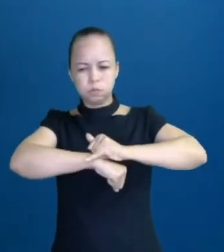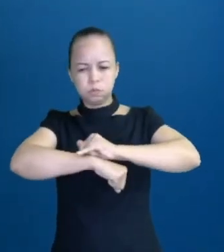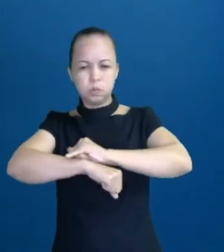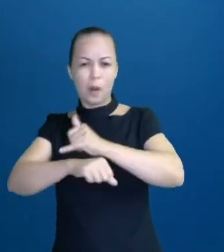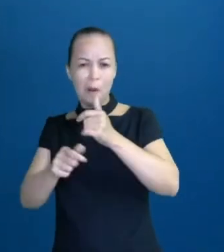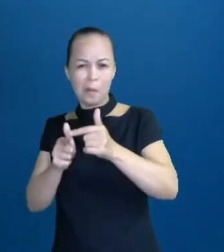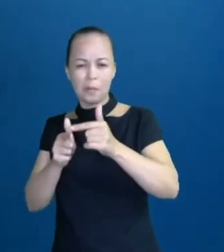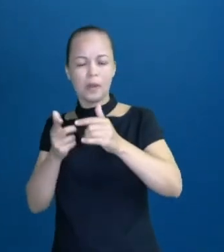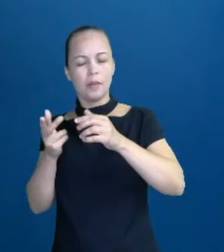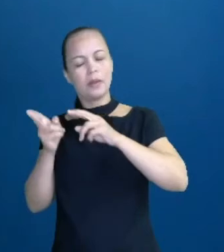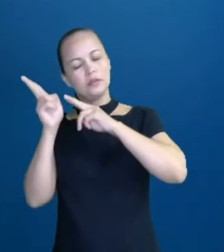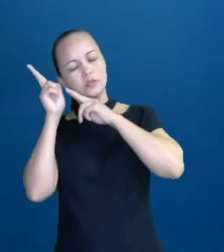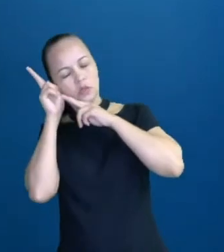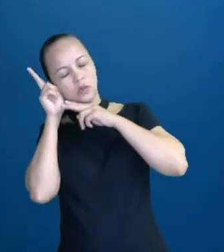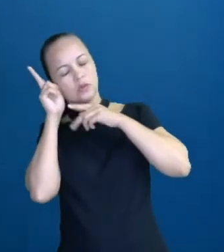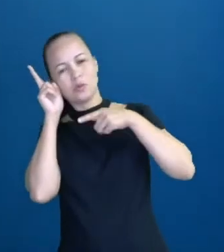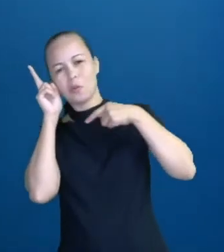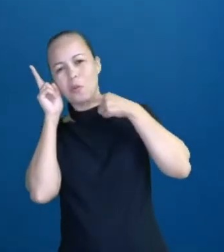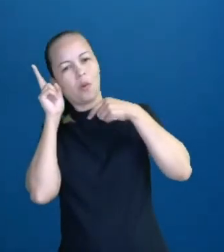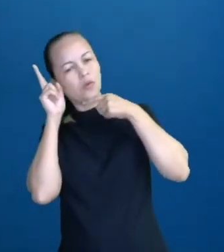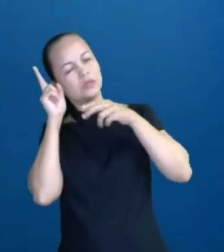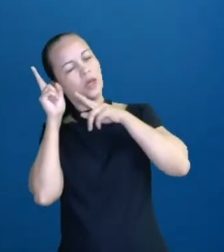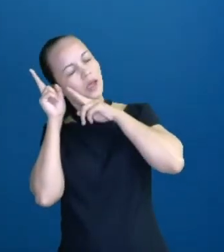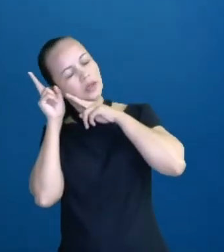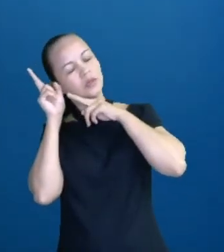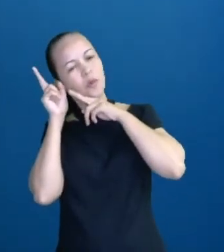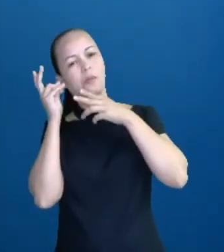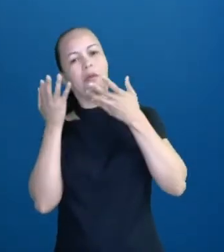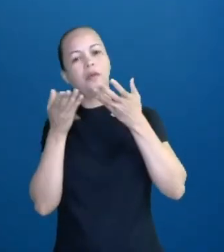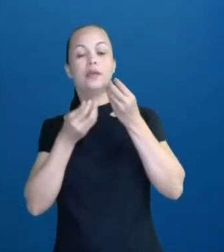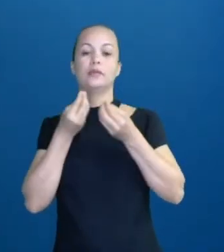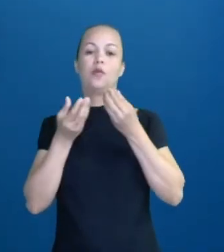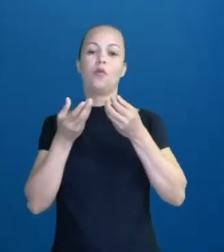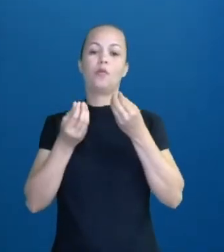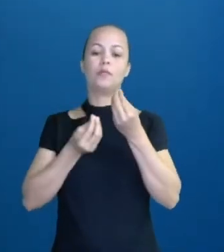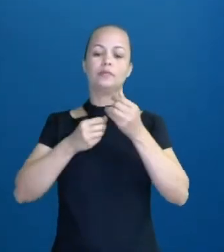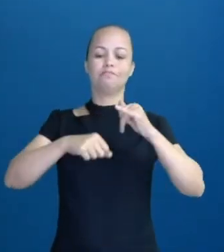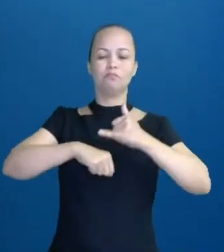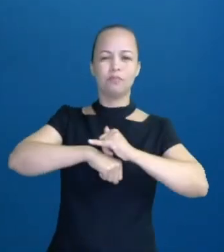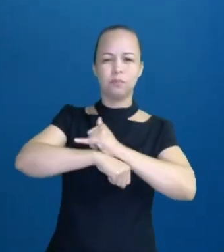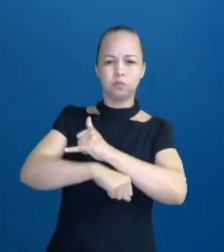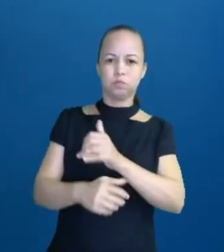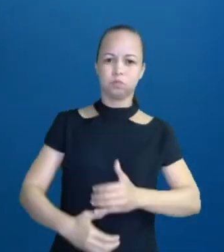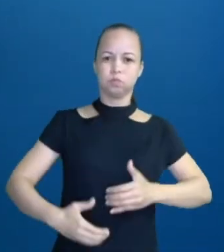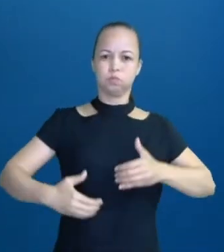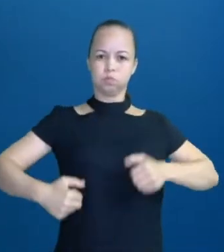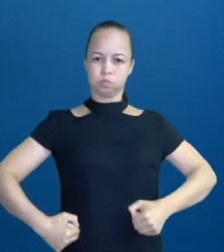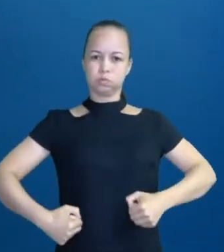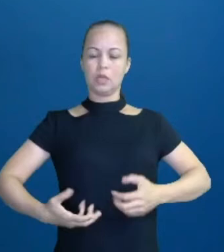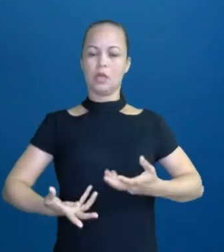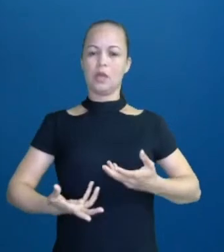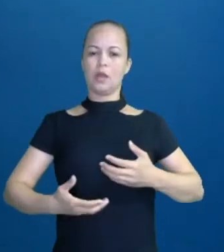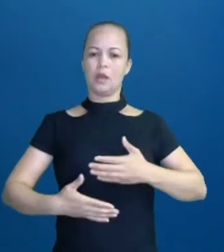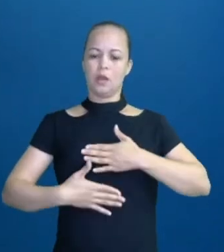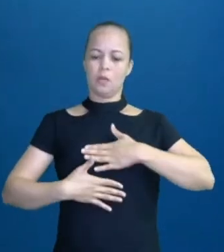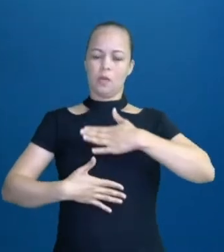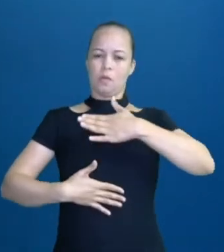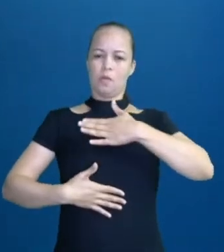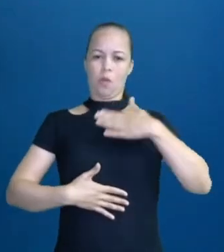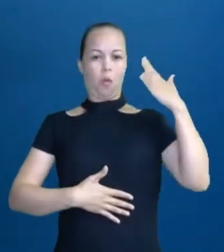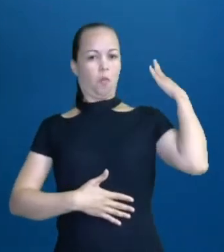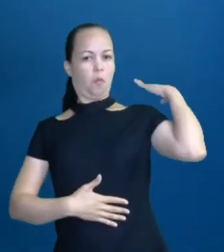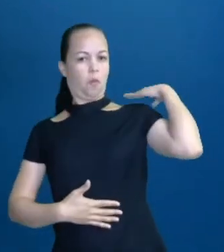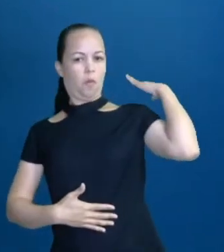dificuldade do sono porque, como elas têm sobrepeso, né, isso acaba pressionando os pulmões dessa